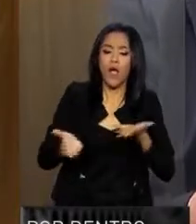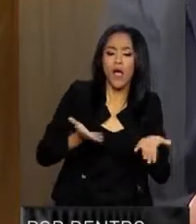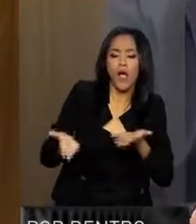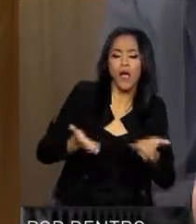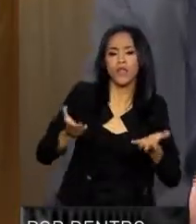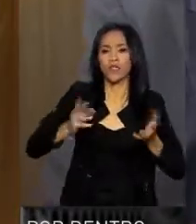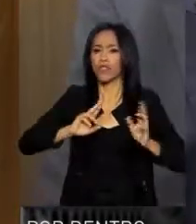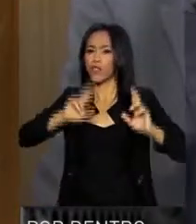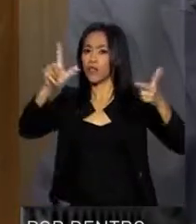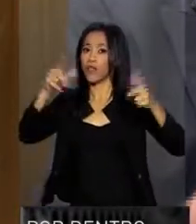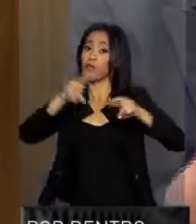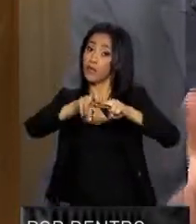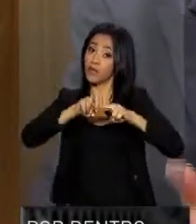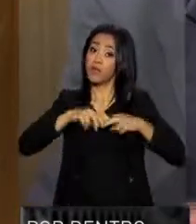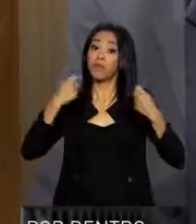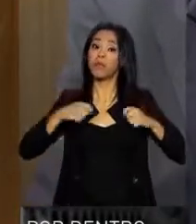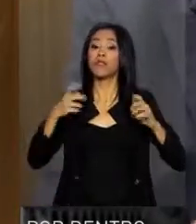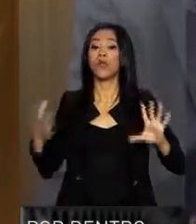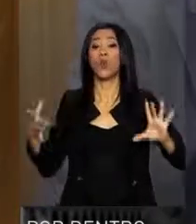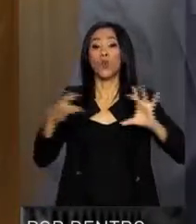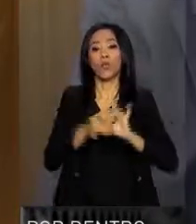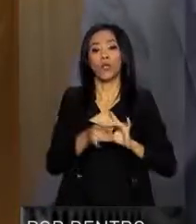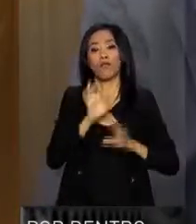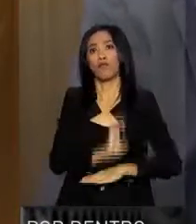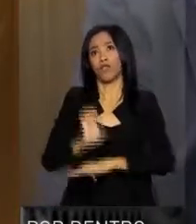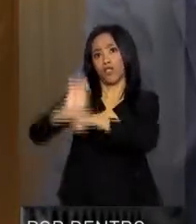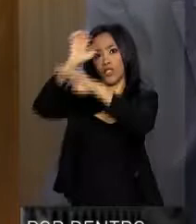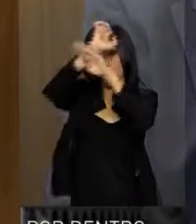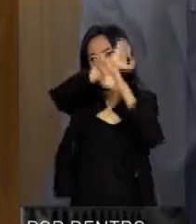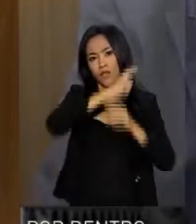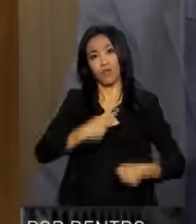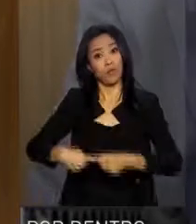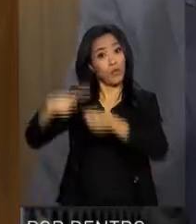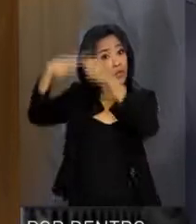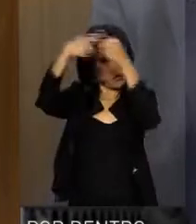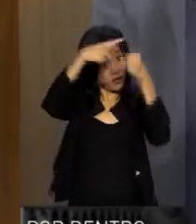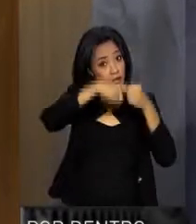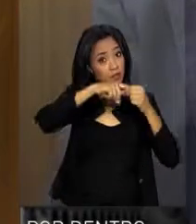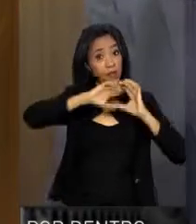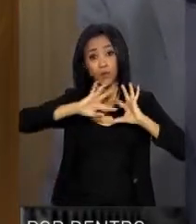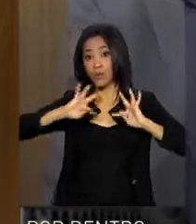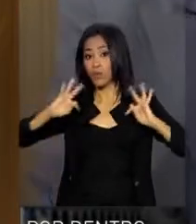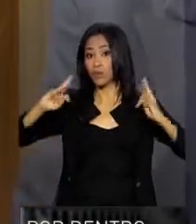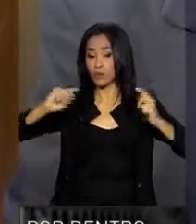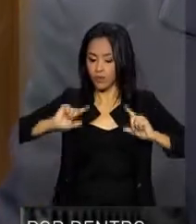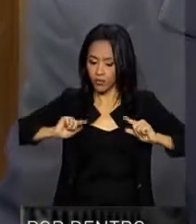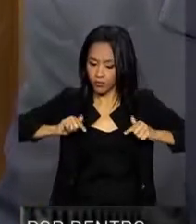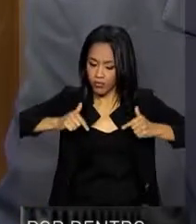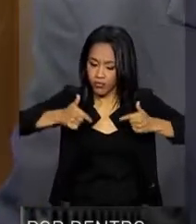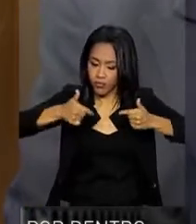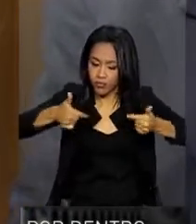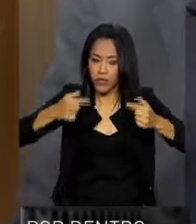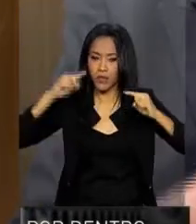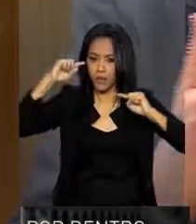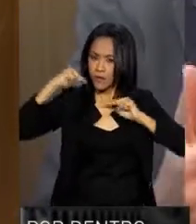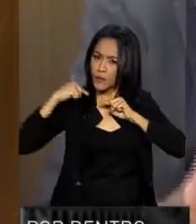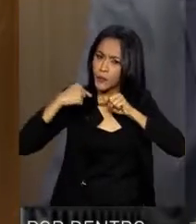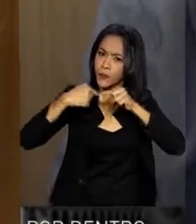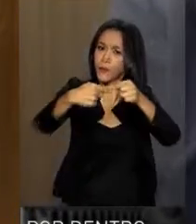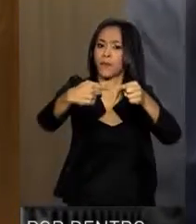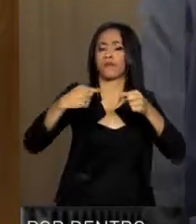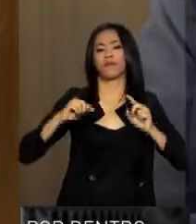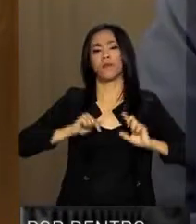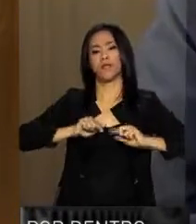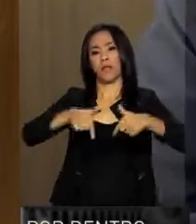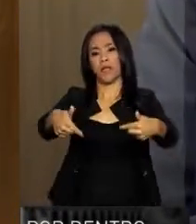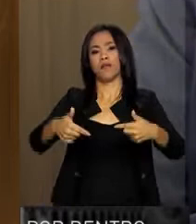dos entes federativos tanto município estado e do governo federal e nesse caso